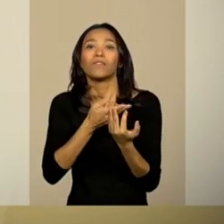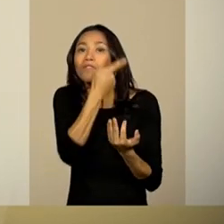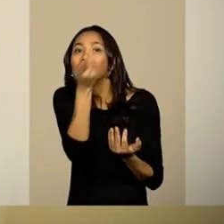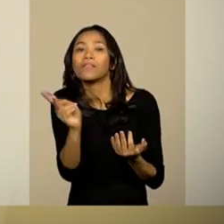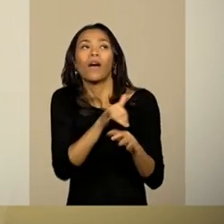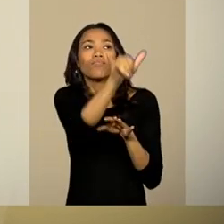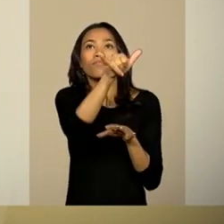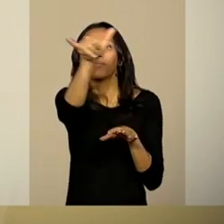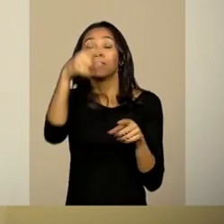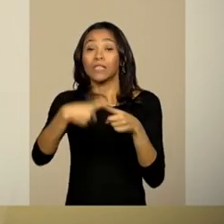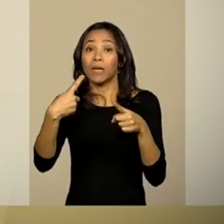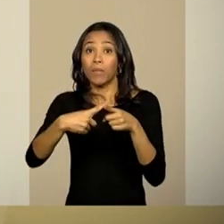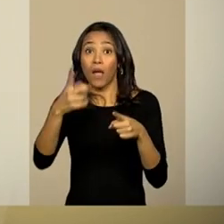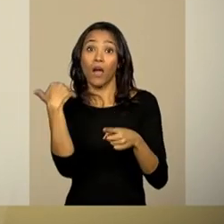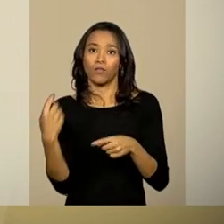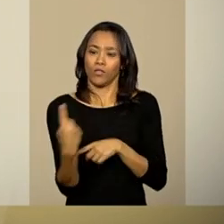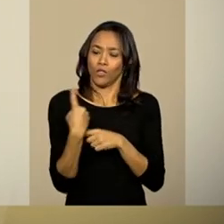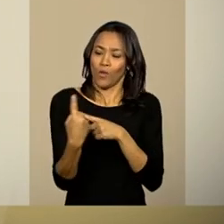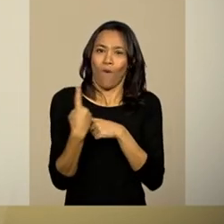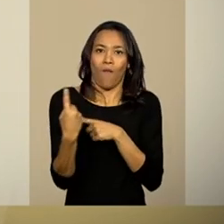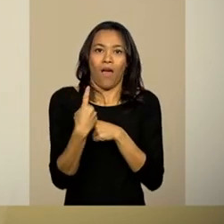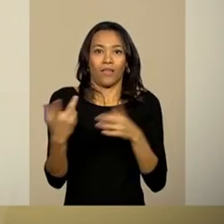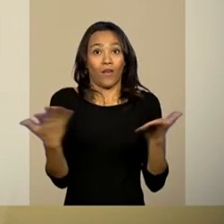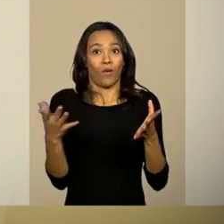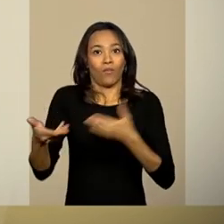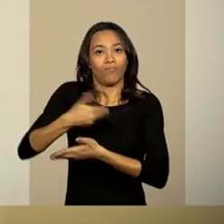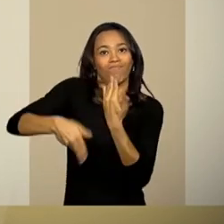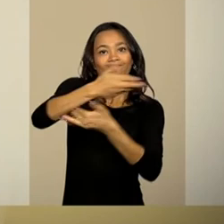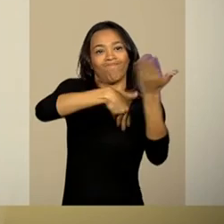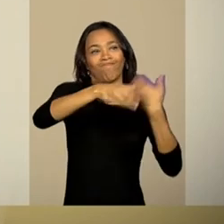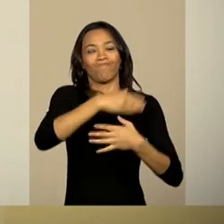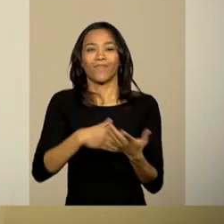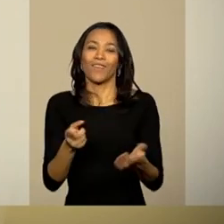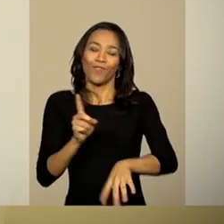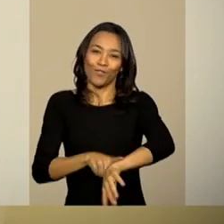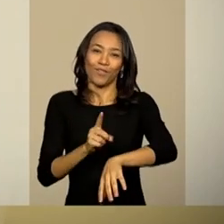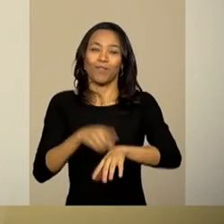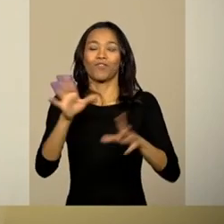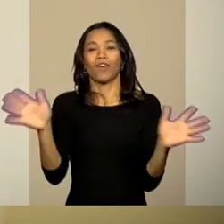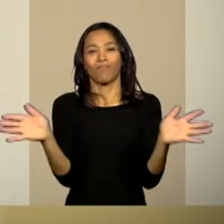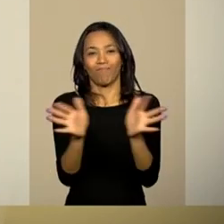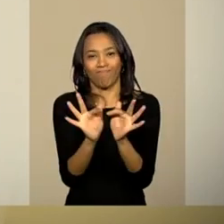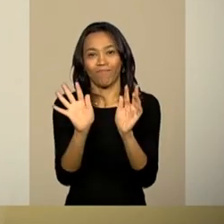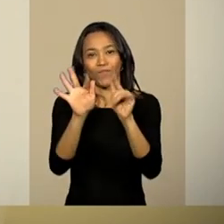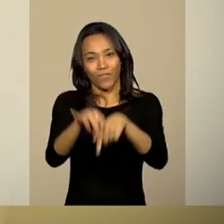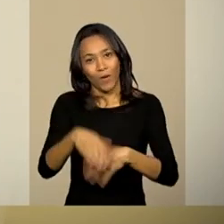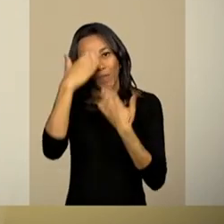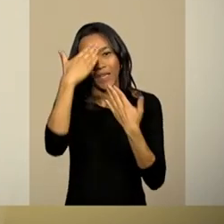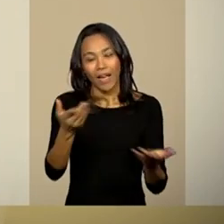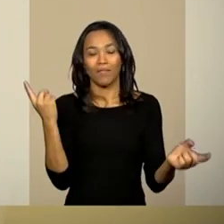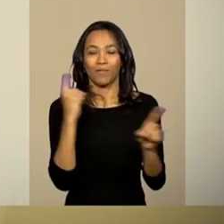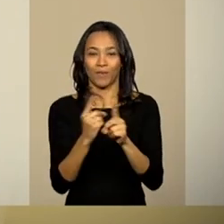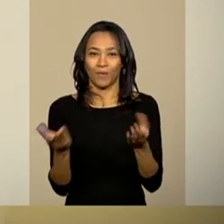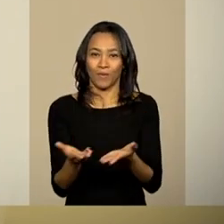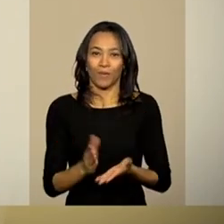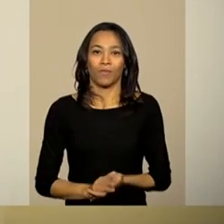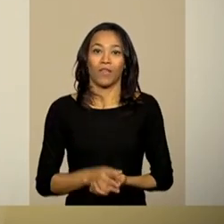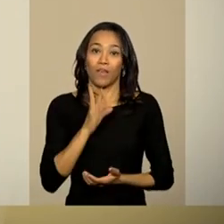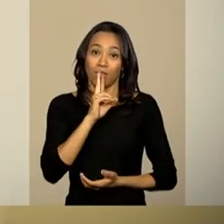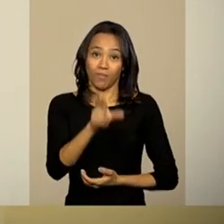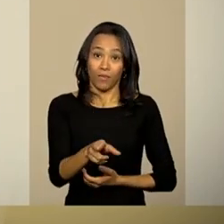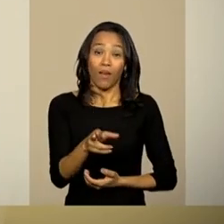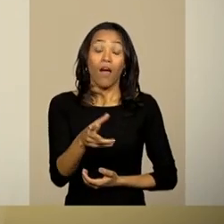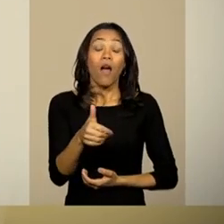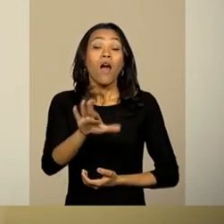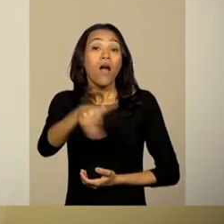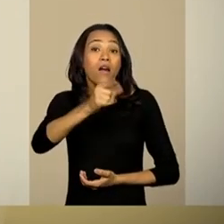viviam isoladas na imensidão do Brasil. Presidente, infelizmente o nosso tempo chegou ao fim. Obrigado por mais esse café. Luciano, antes